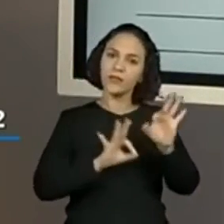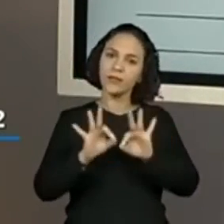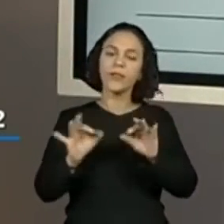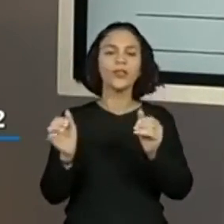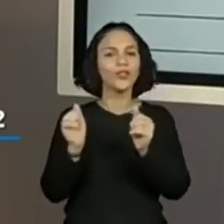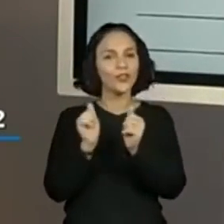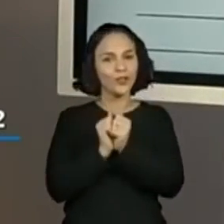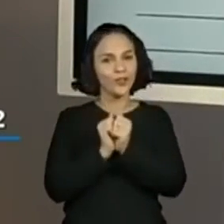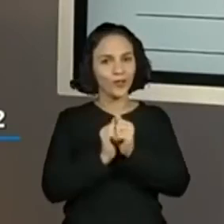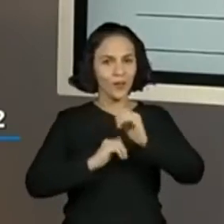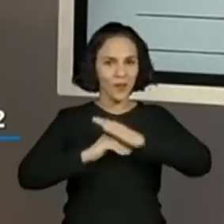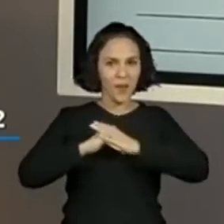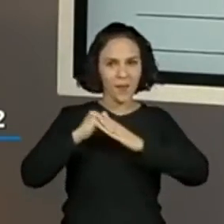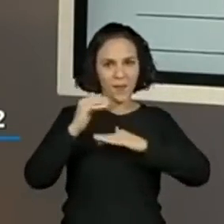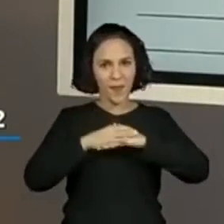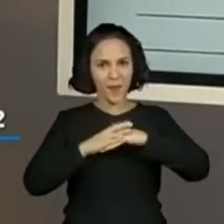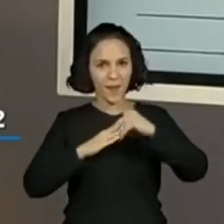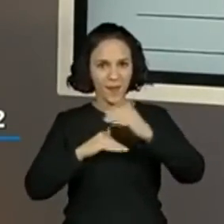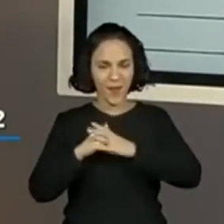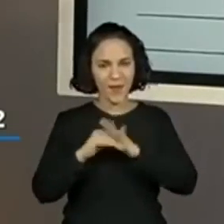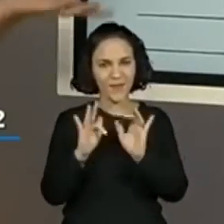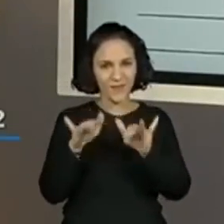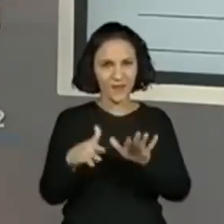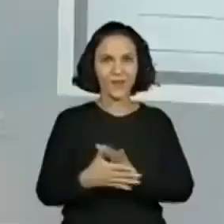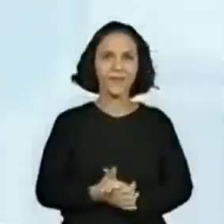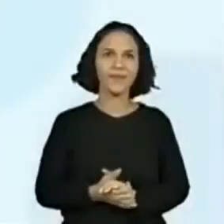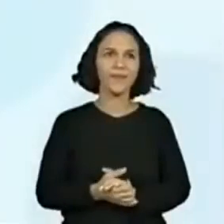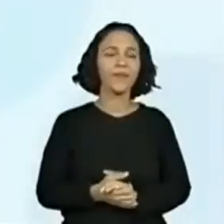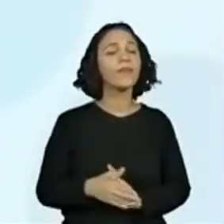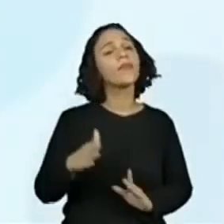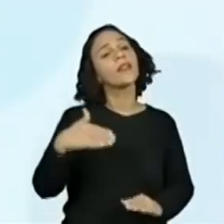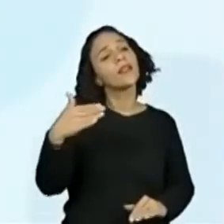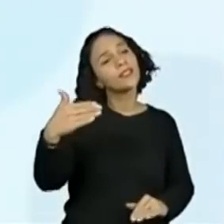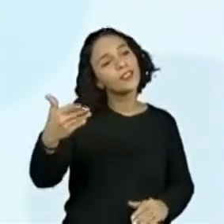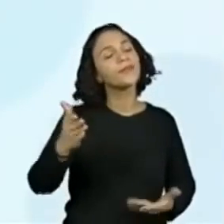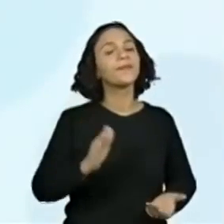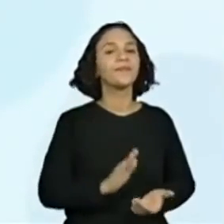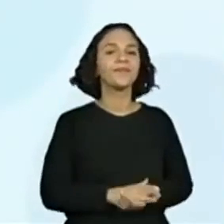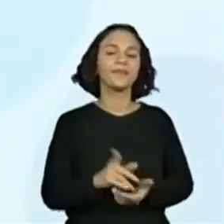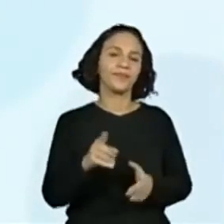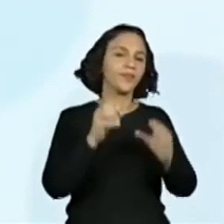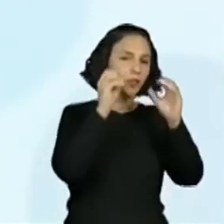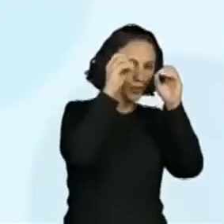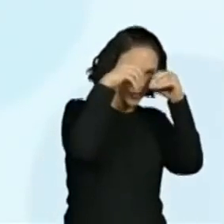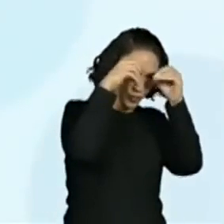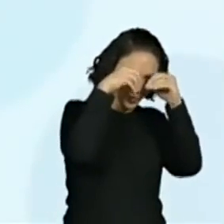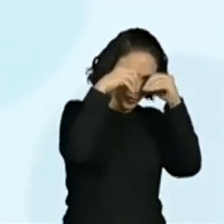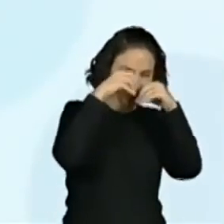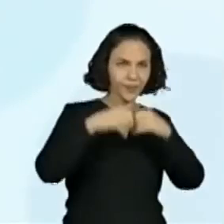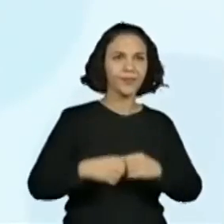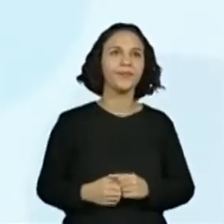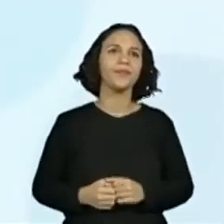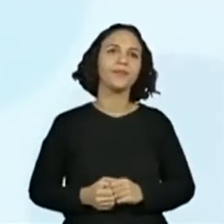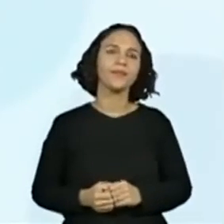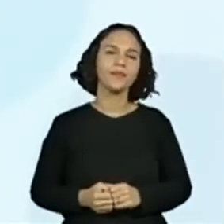juntos vamos construir um final, tá bom? Perfeito. Vamos lá, dias depois... Noturno...